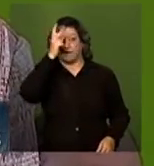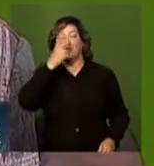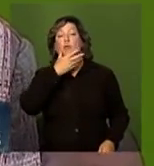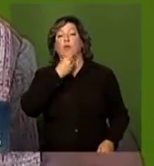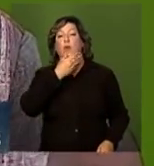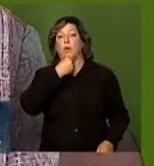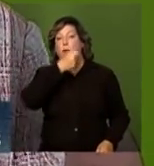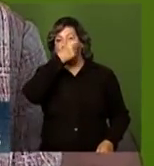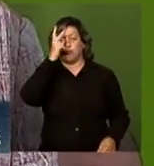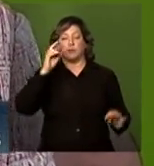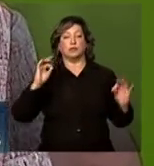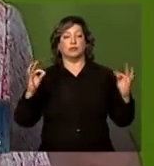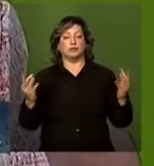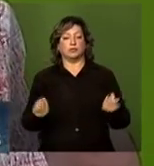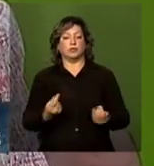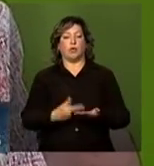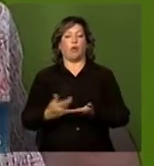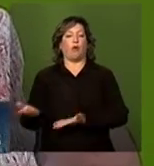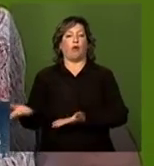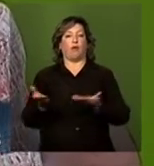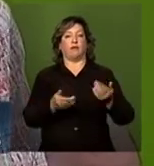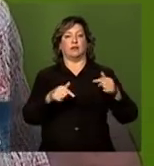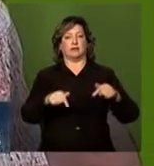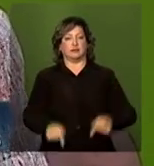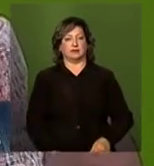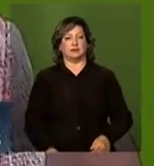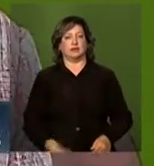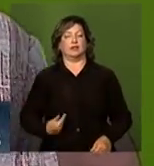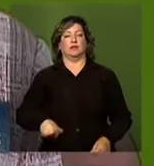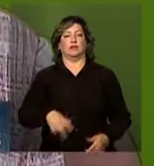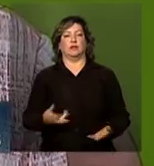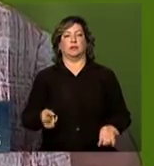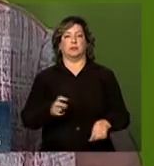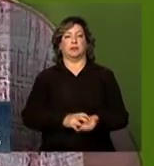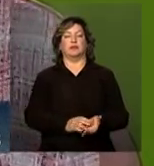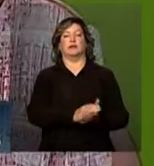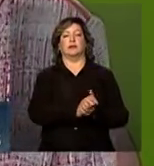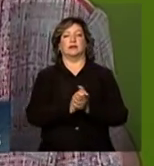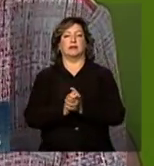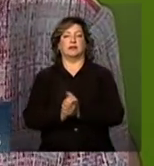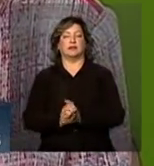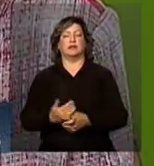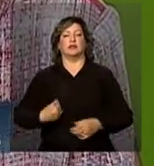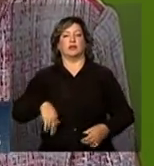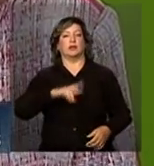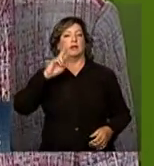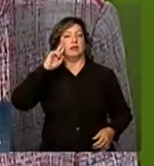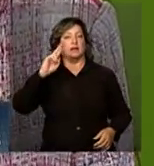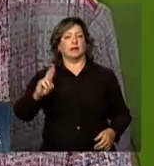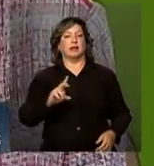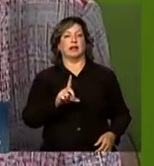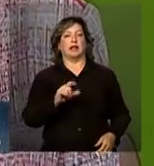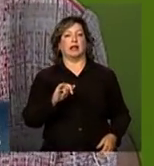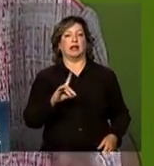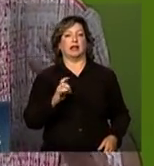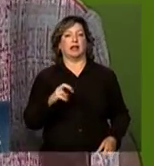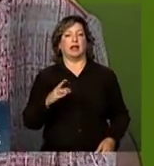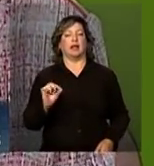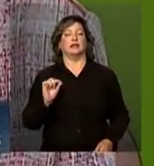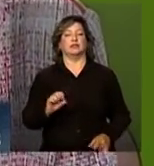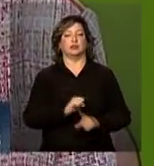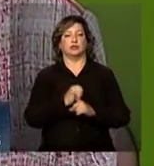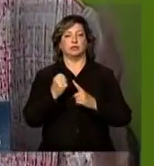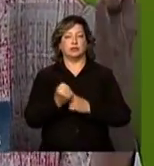nossos prefeitos convidados aqui da nossa manhã quero saudar também as nossas lideranças sociais